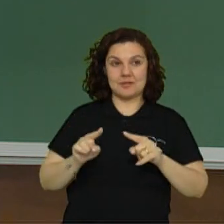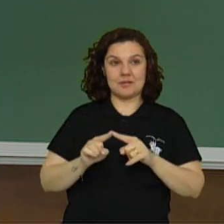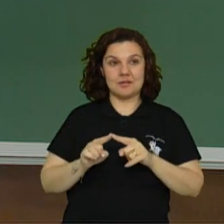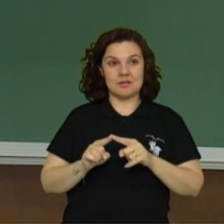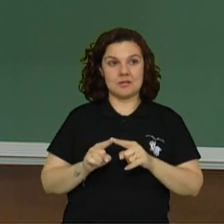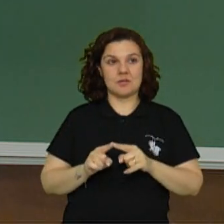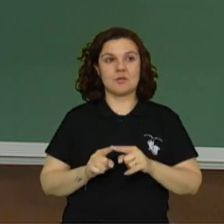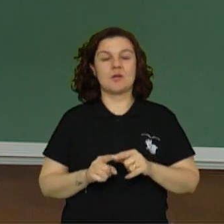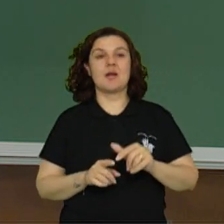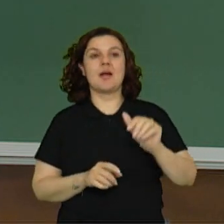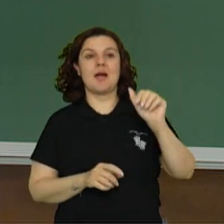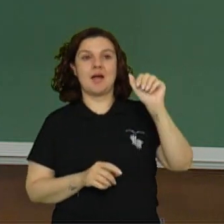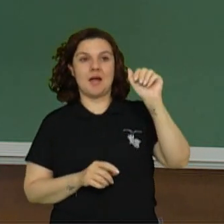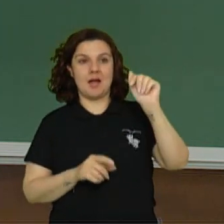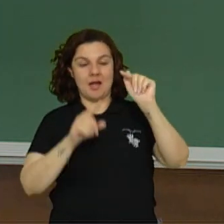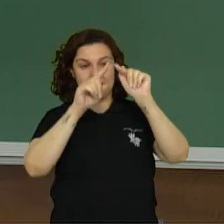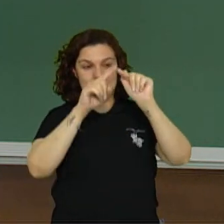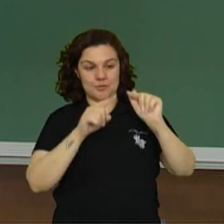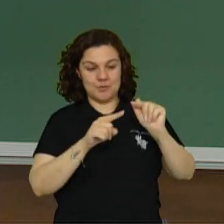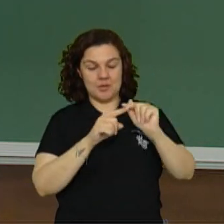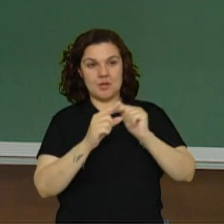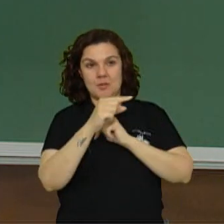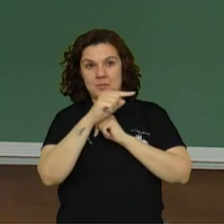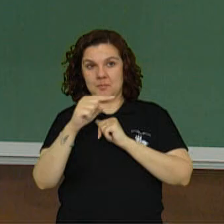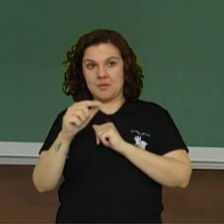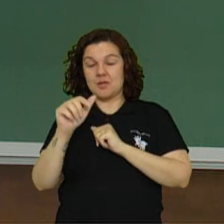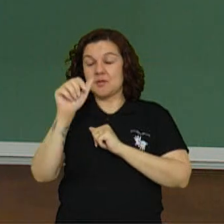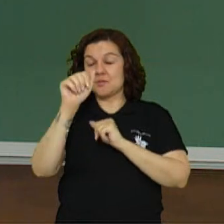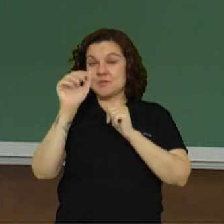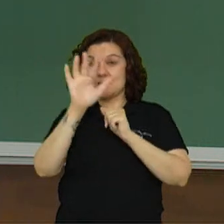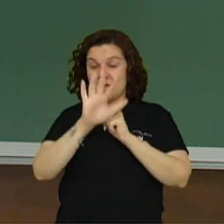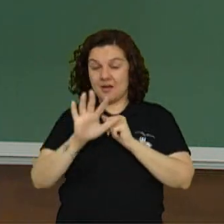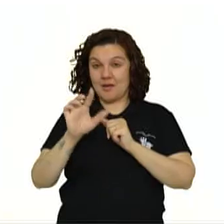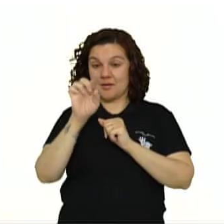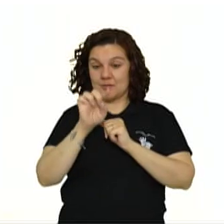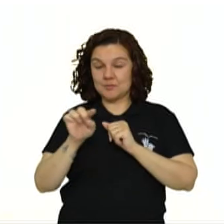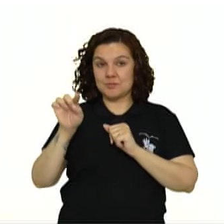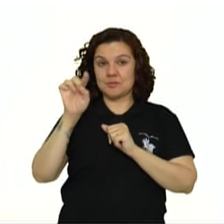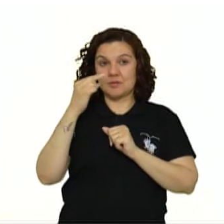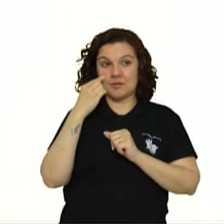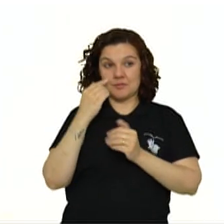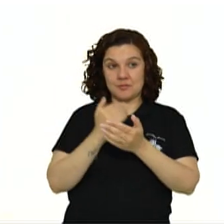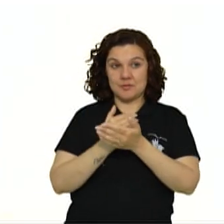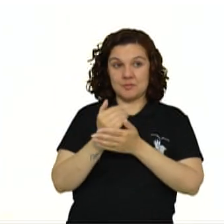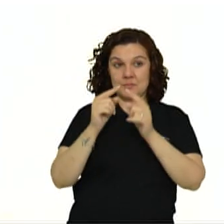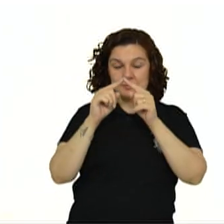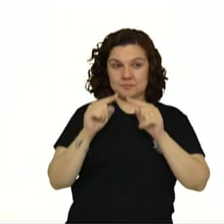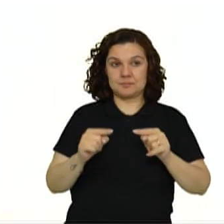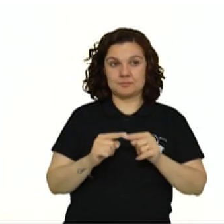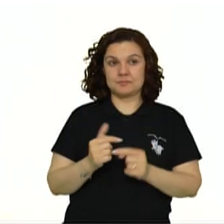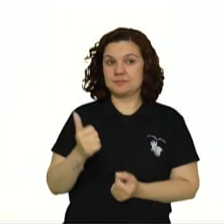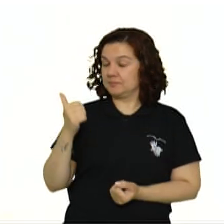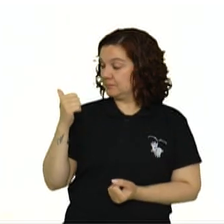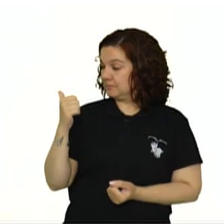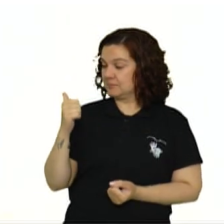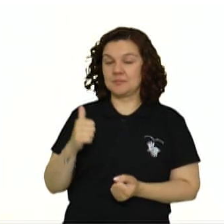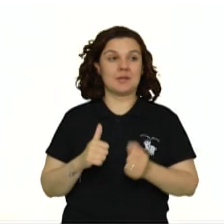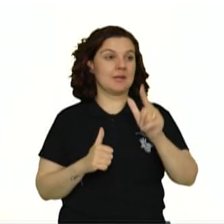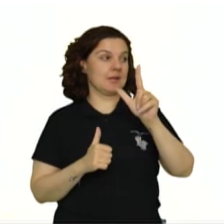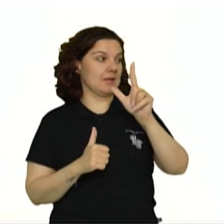fazer a área do triângulo menos a área do círculo e chegar no resultado, ok? Começando pela área do triângulo. O